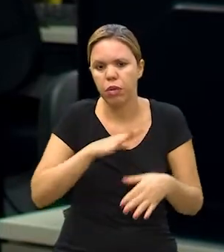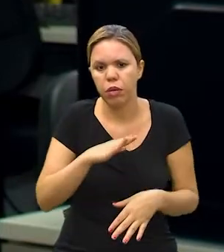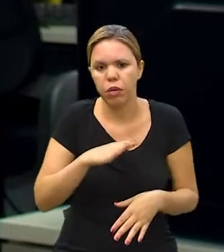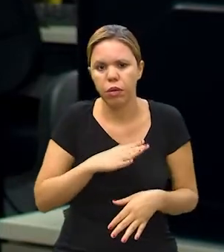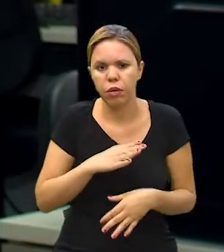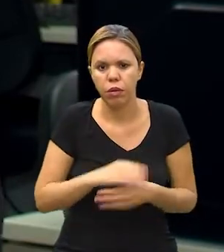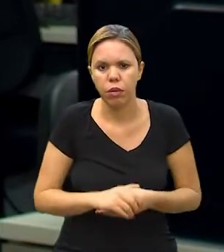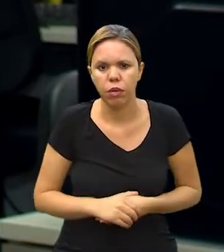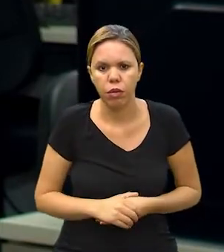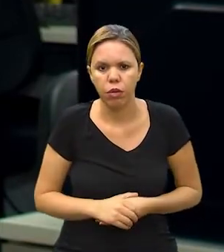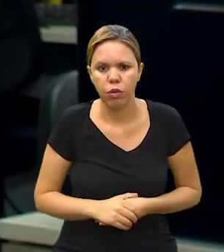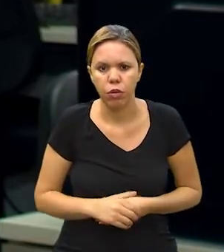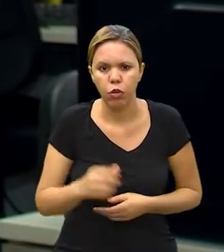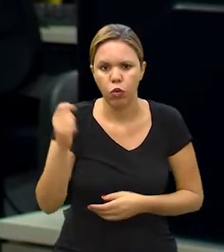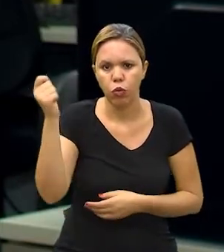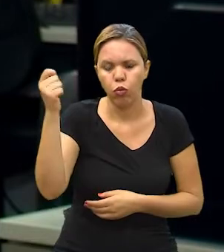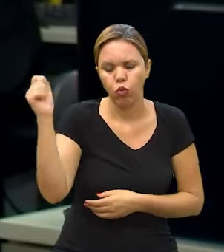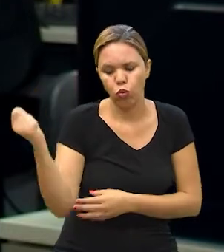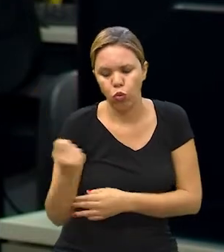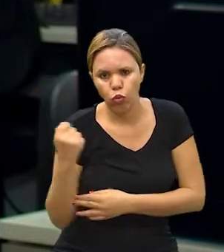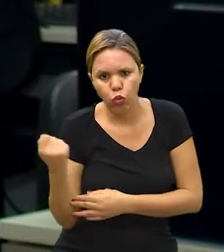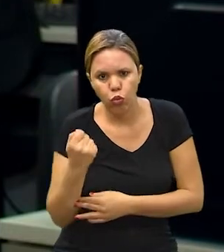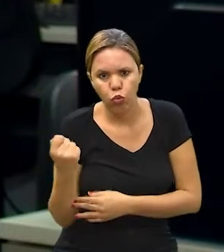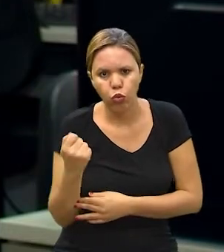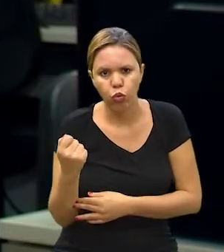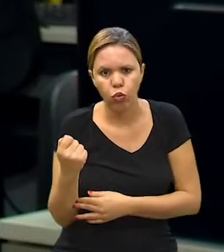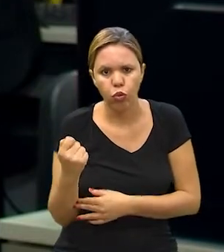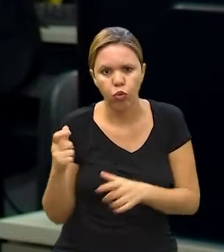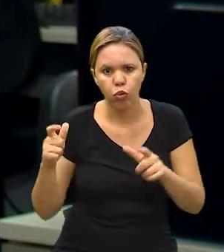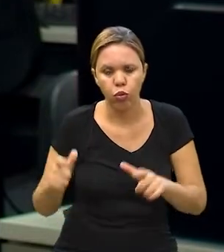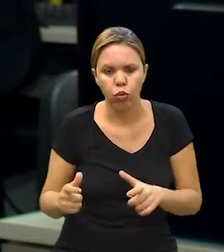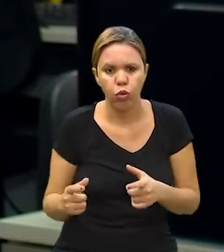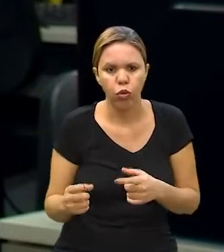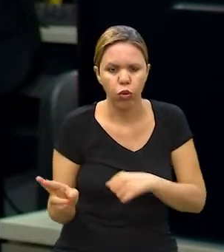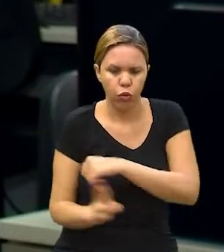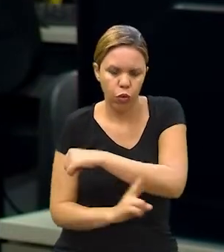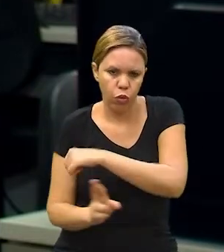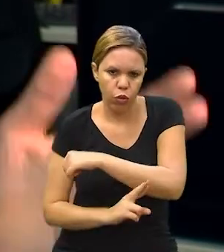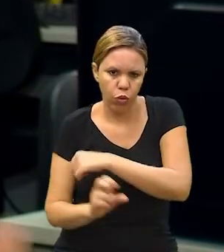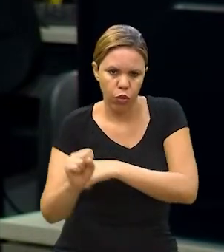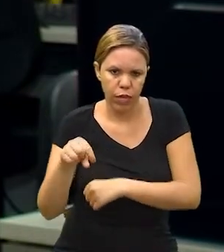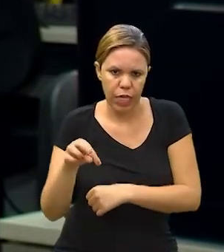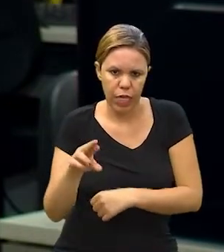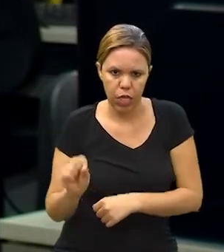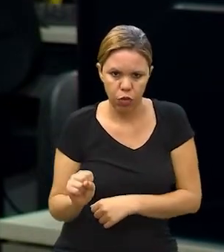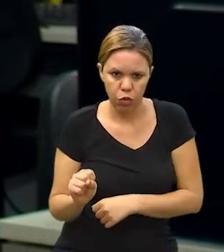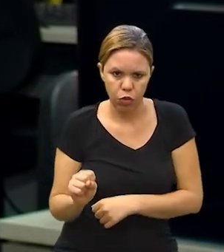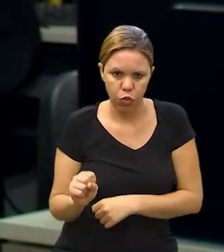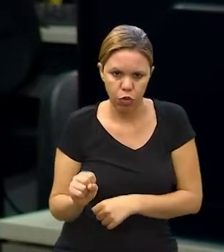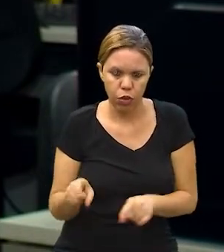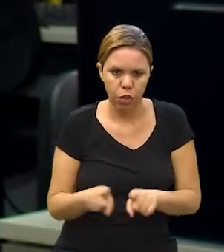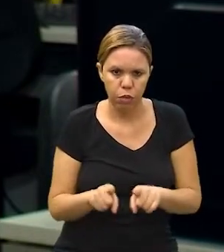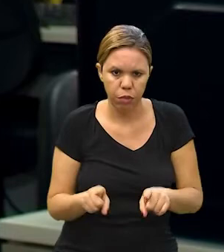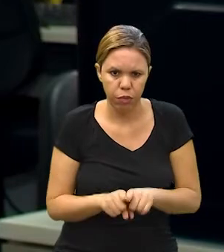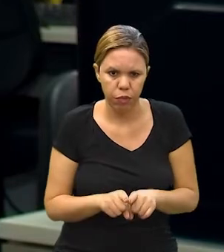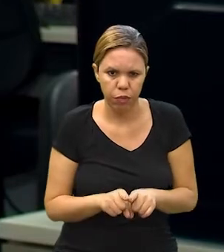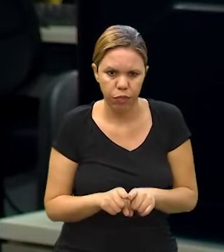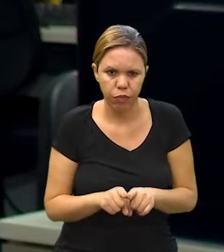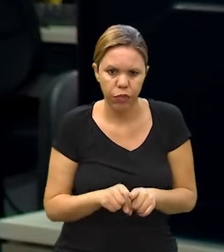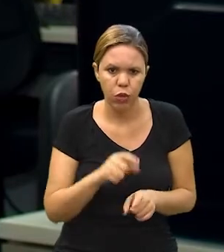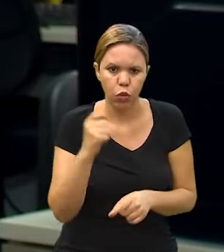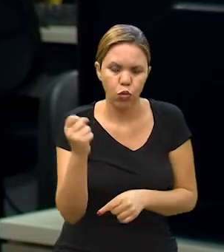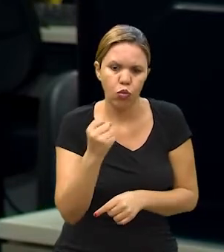né? O eixo sul da região sul, o eixo que fica ali na margem da rodovia Santos Dumont, na margem esquerda, a região sudoeste,